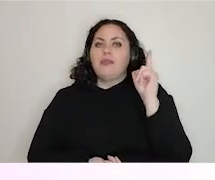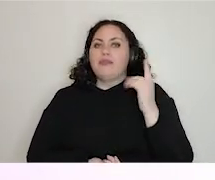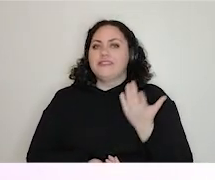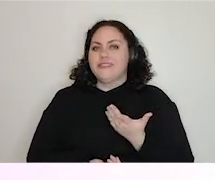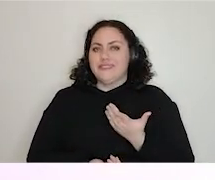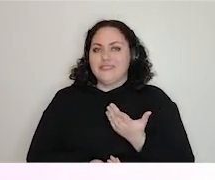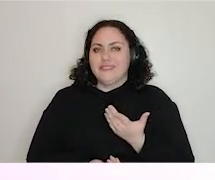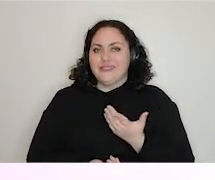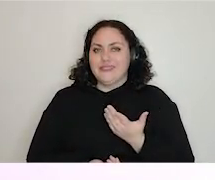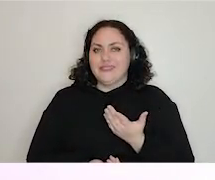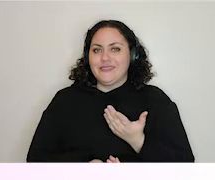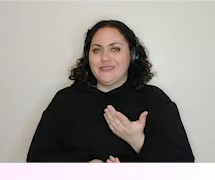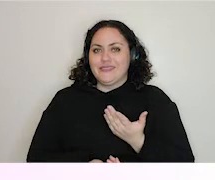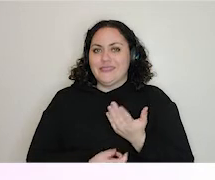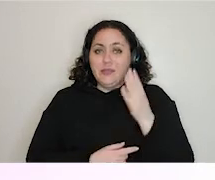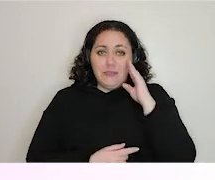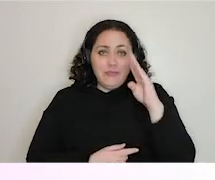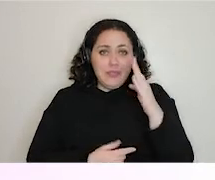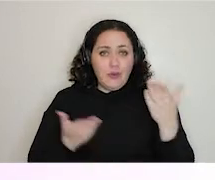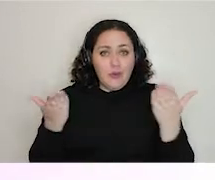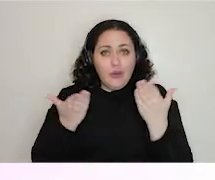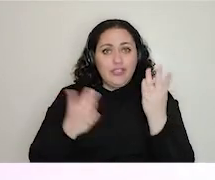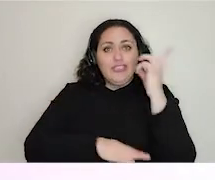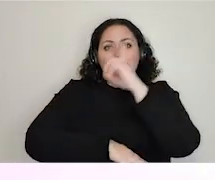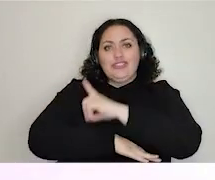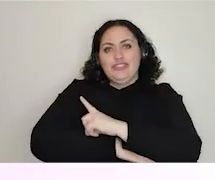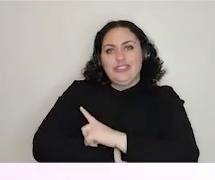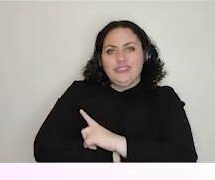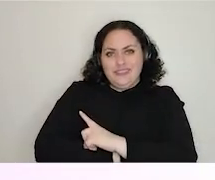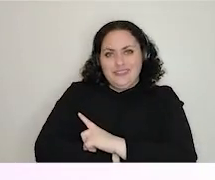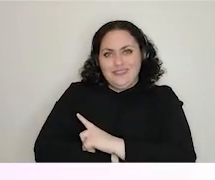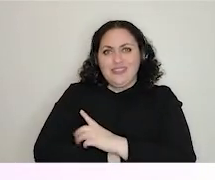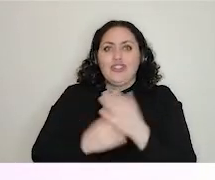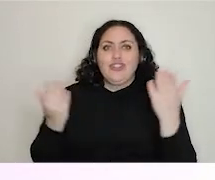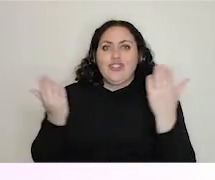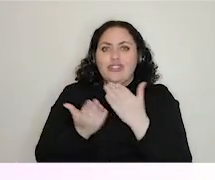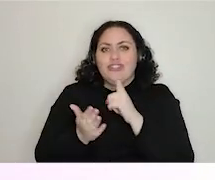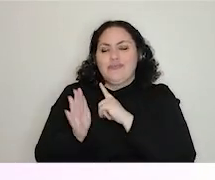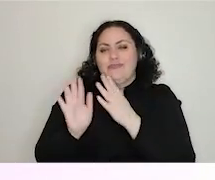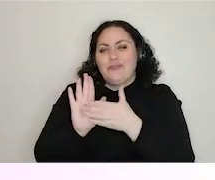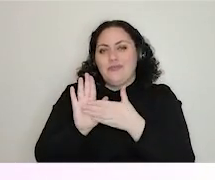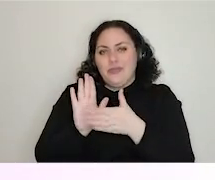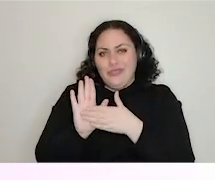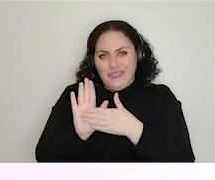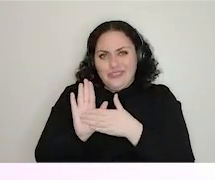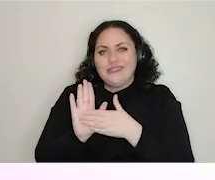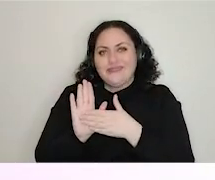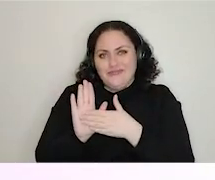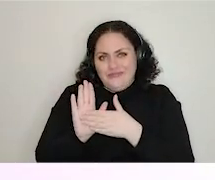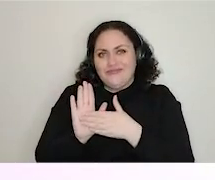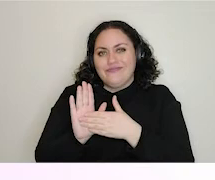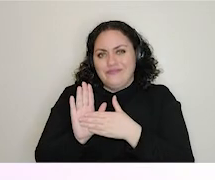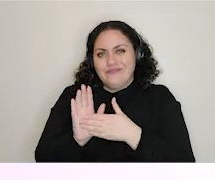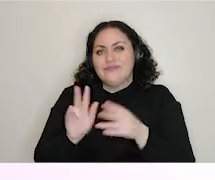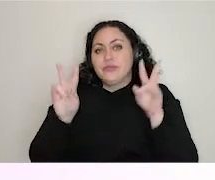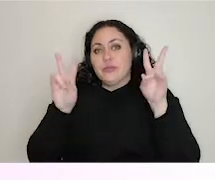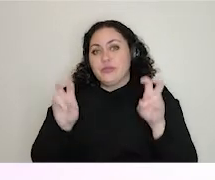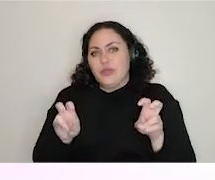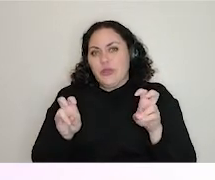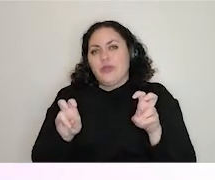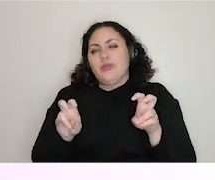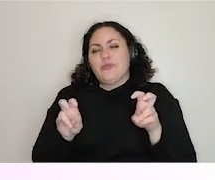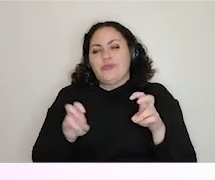e especialmente agora, nesse dia, com essa proposta, a respeito desse